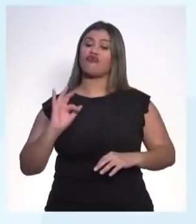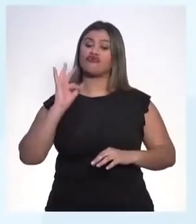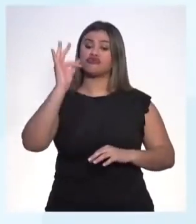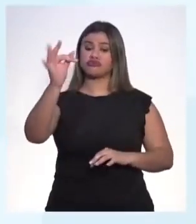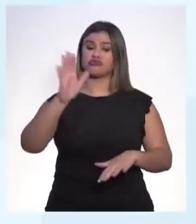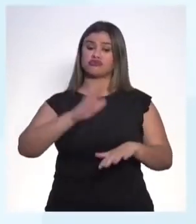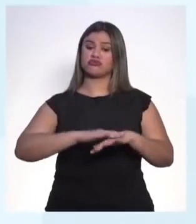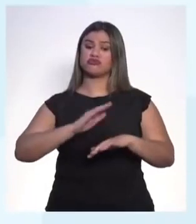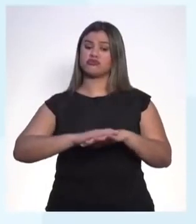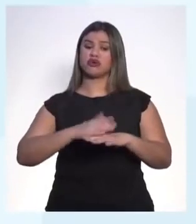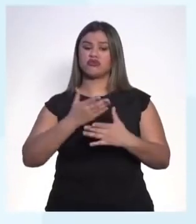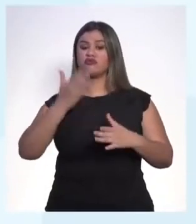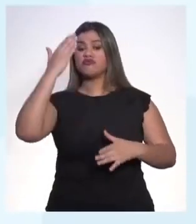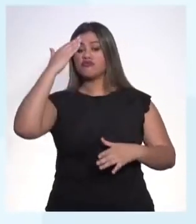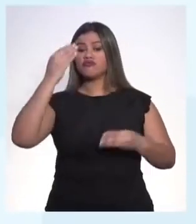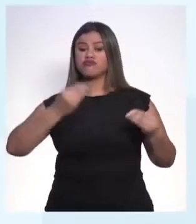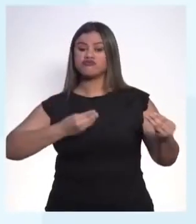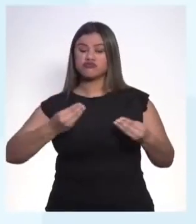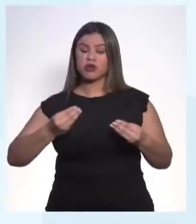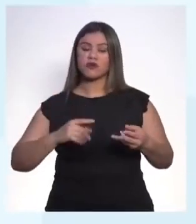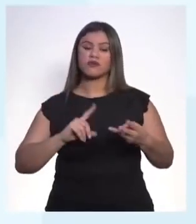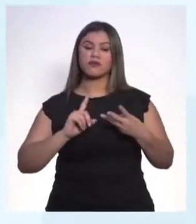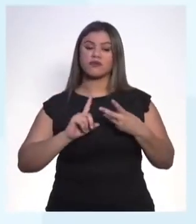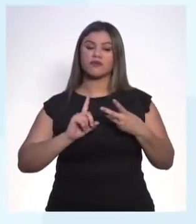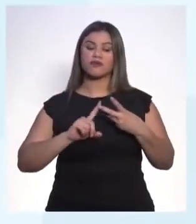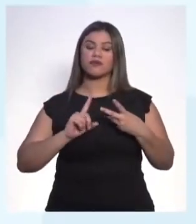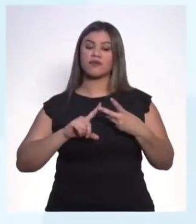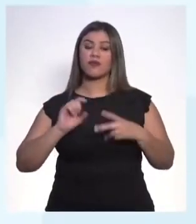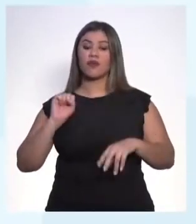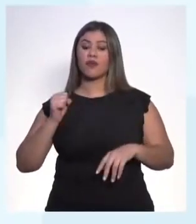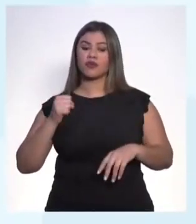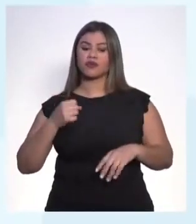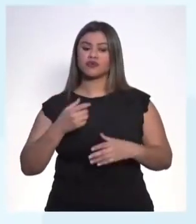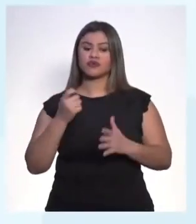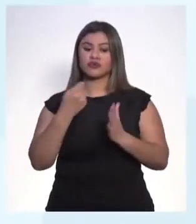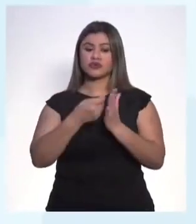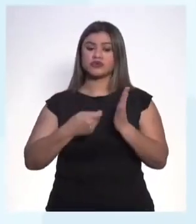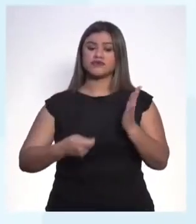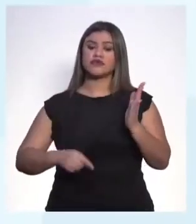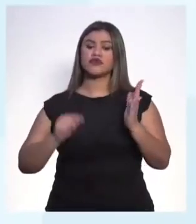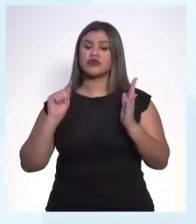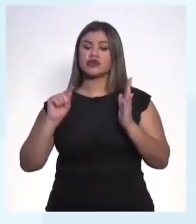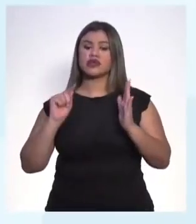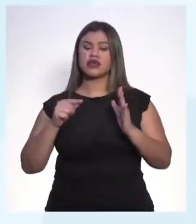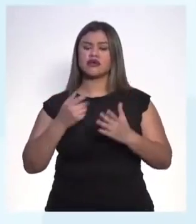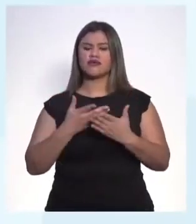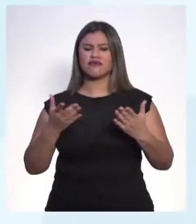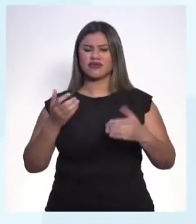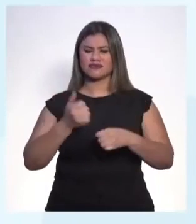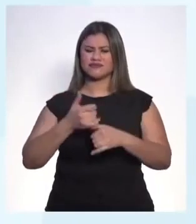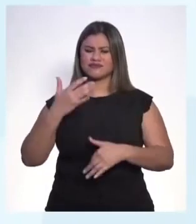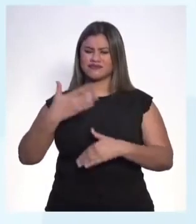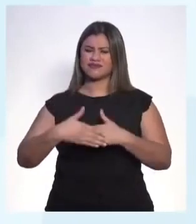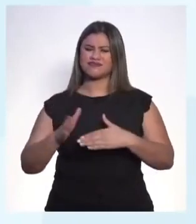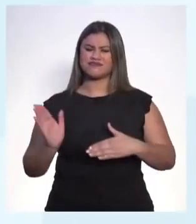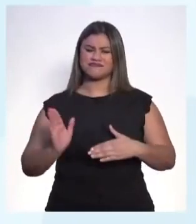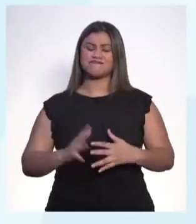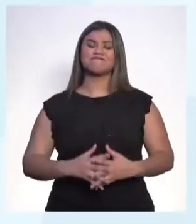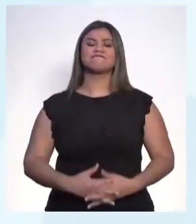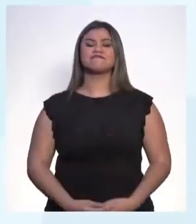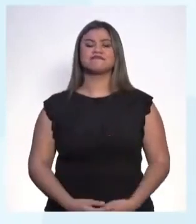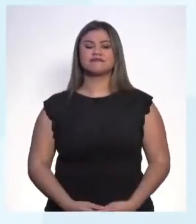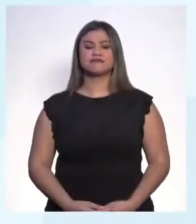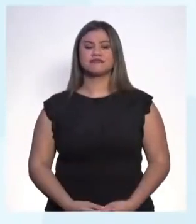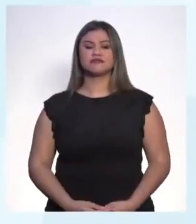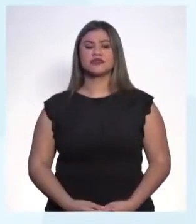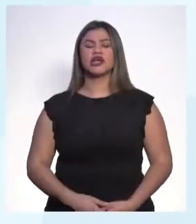você conseguiu entender aí no texto, tá? E 8. Quem escreveu esse texto? Vamos ver se alguém consegue responder com o chat aberto?